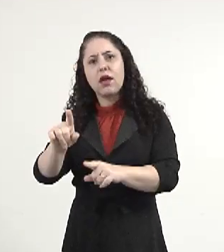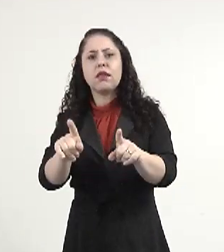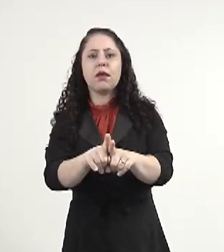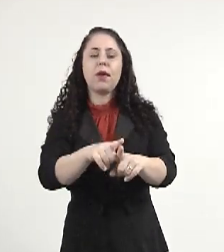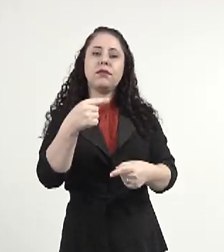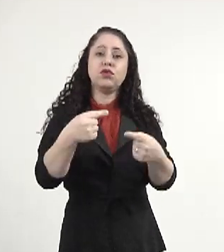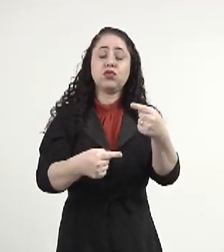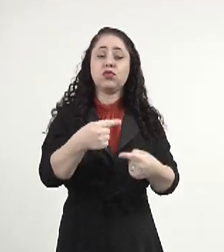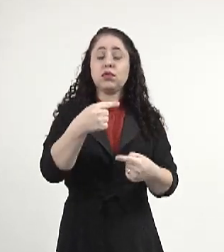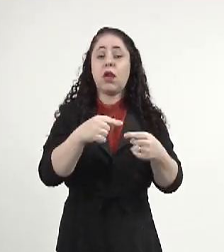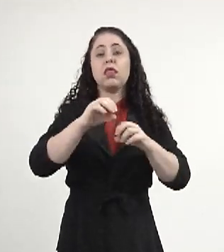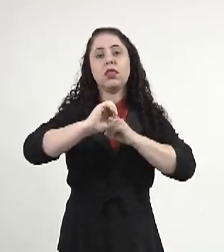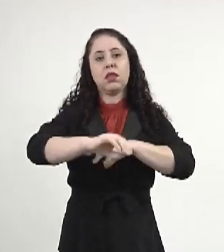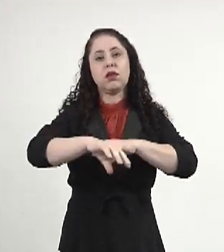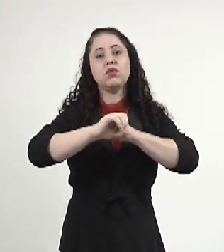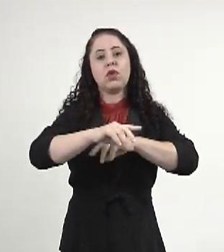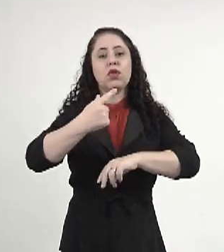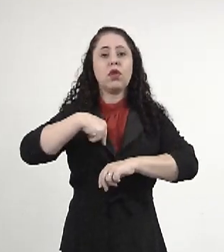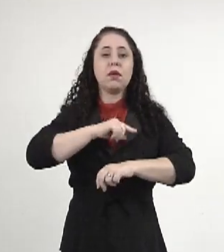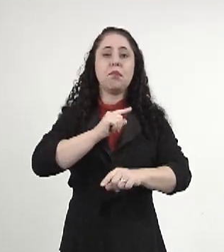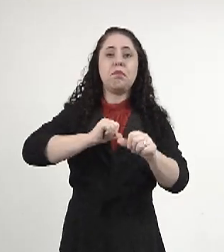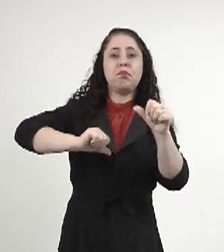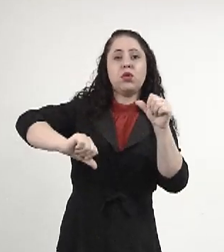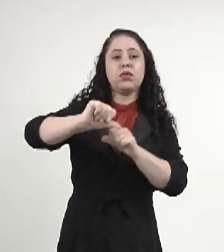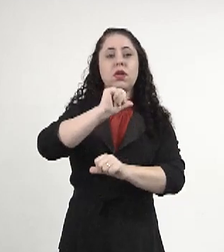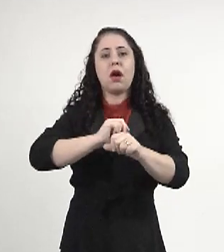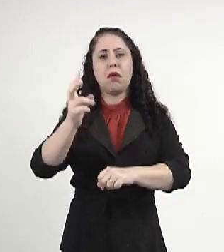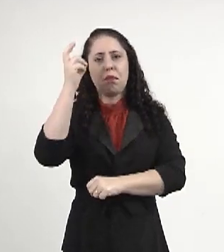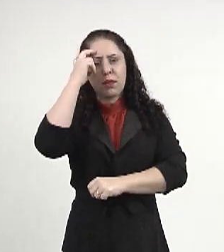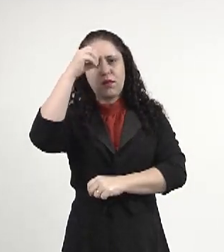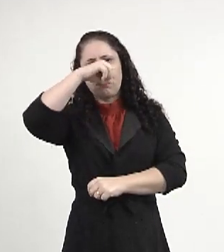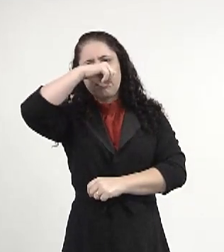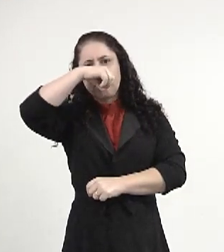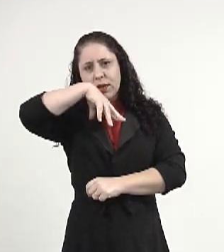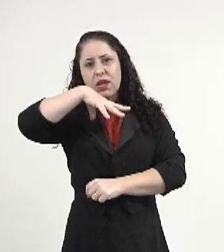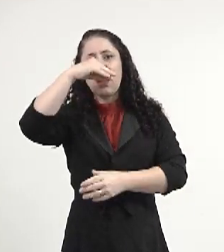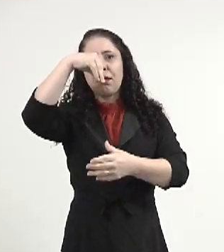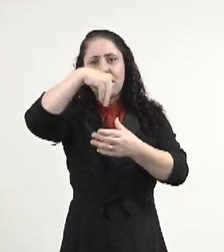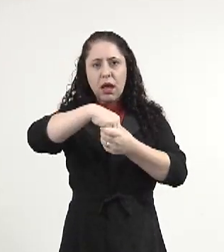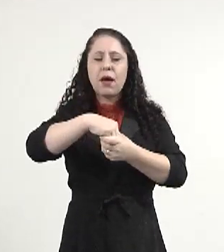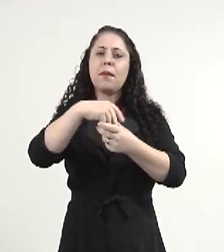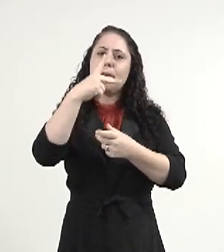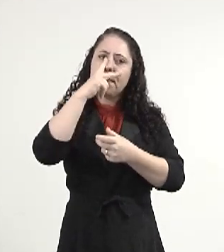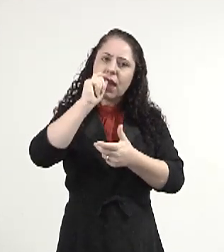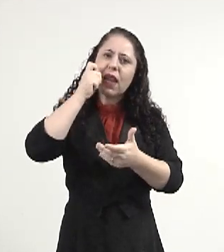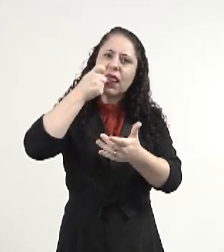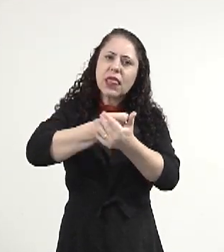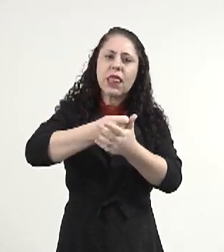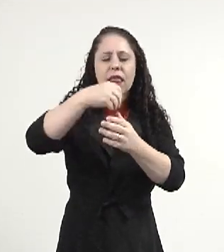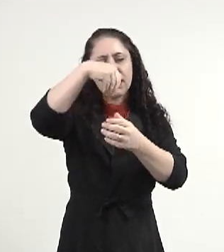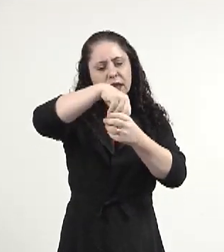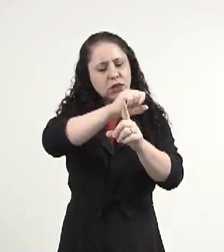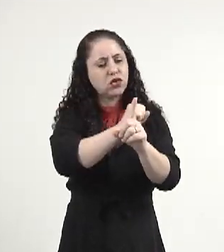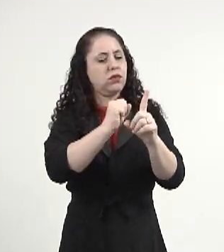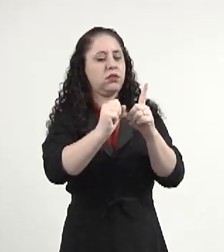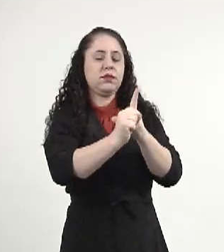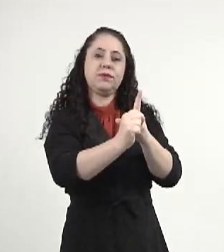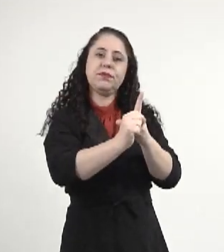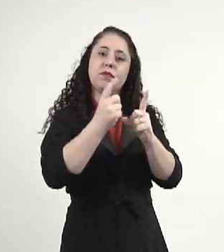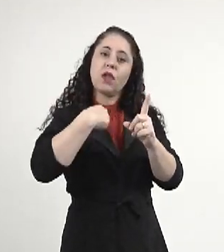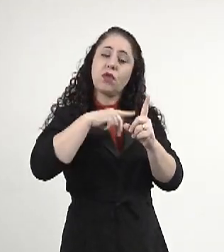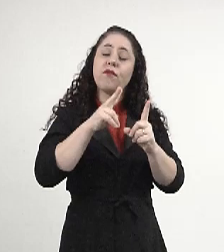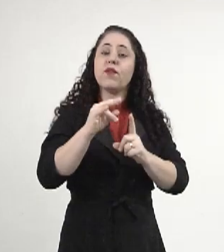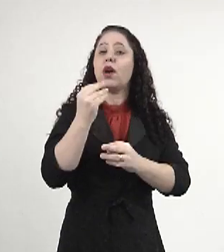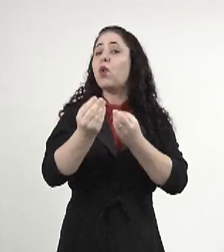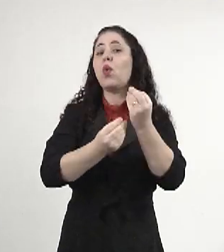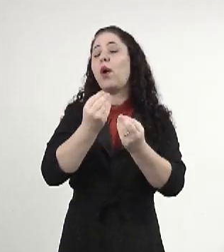tem que discutir isso na educação. A gente tem que mudar essa cultura da violência que está instaurada na nossa sociedade. Isso a gente